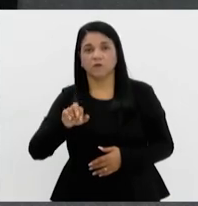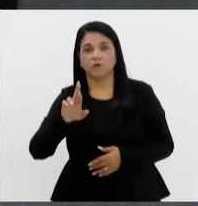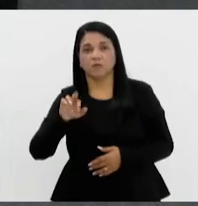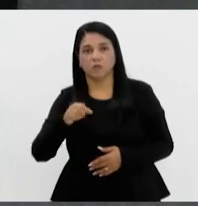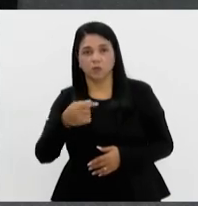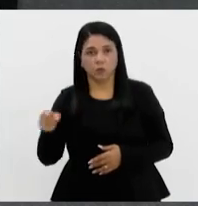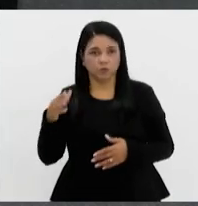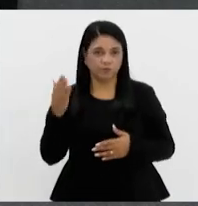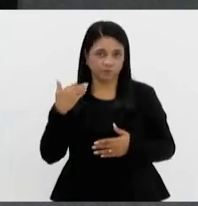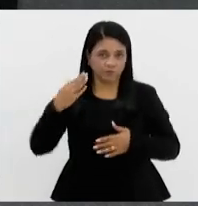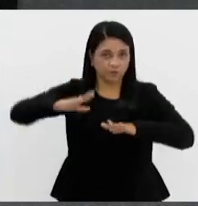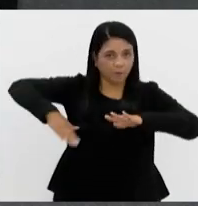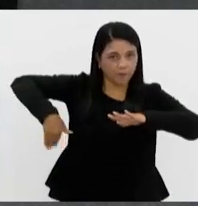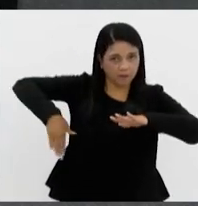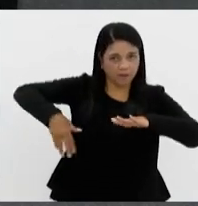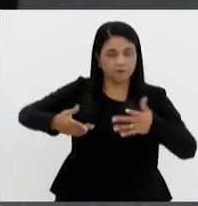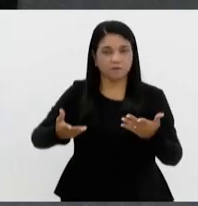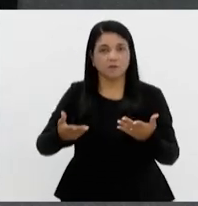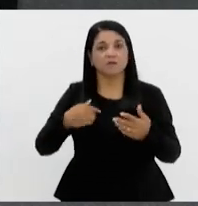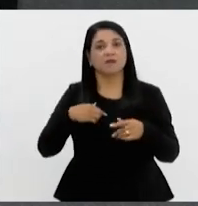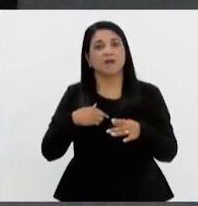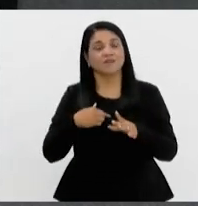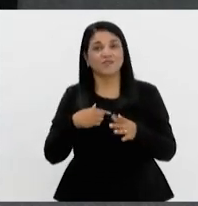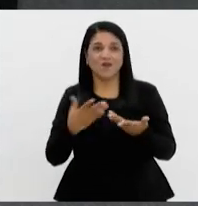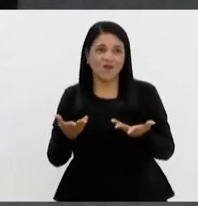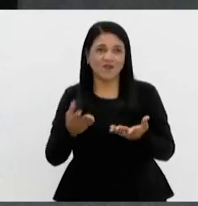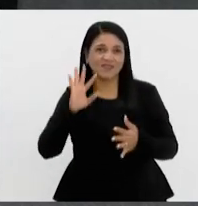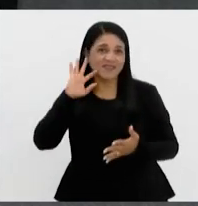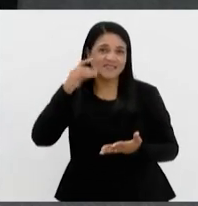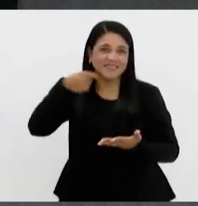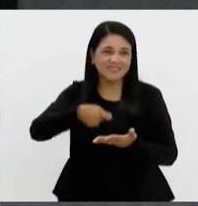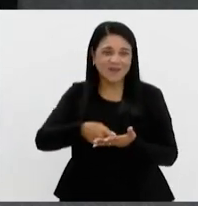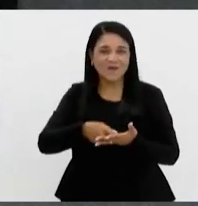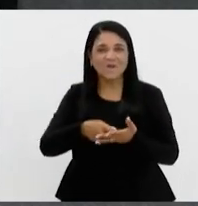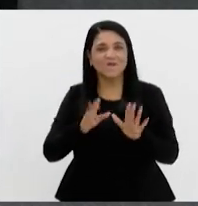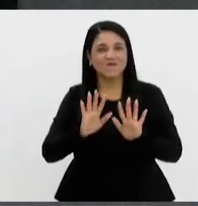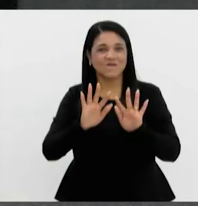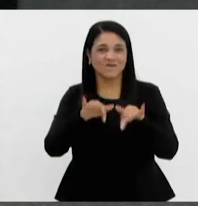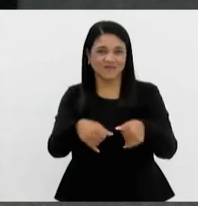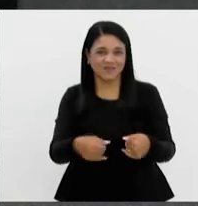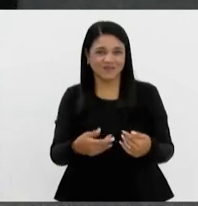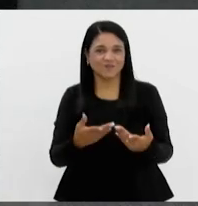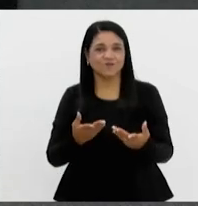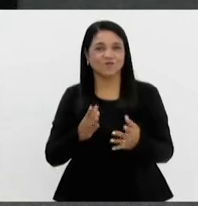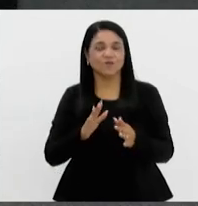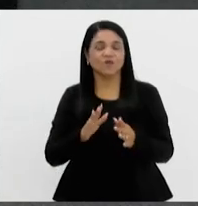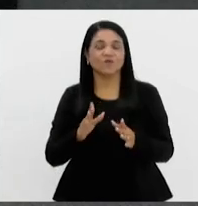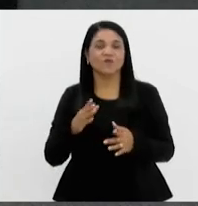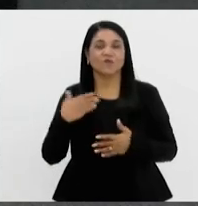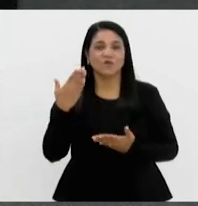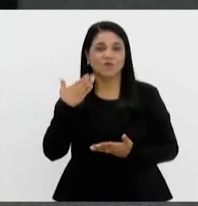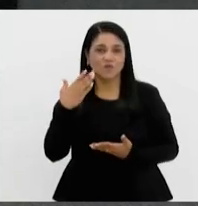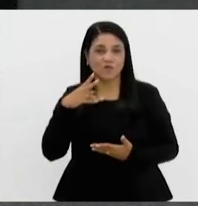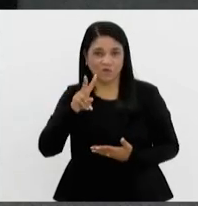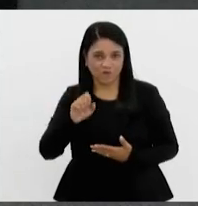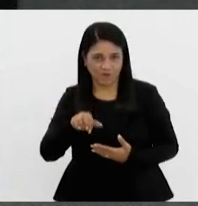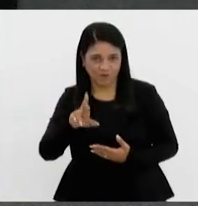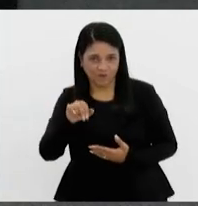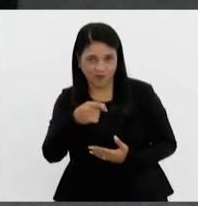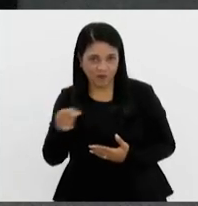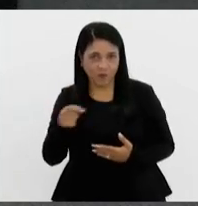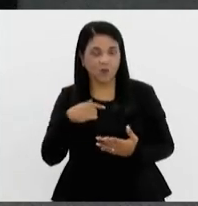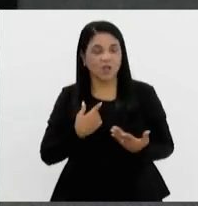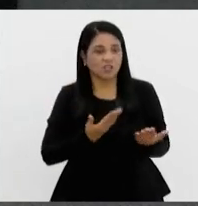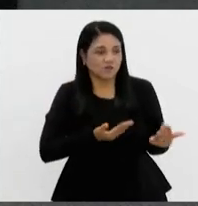que essa decisão só sai no final do verão. E foi uma crueldade durante todo esse período com a juventude preta,